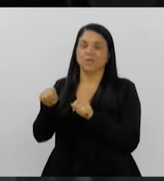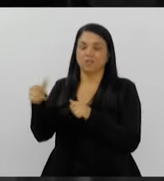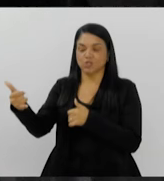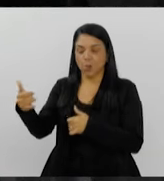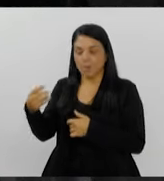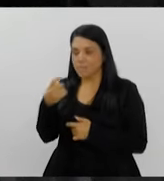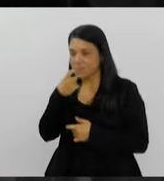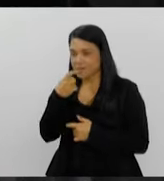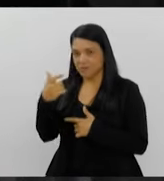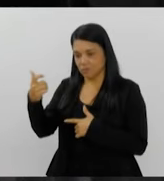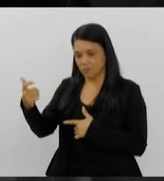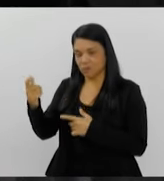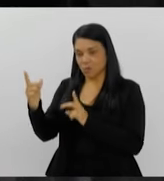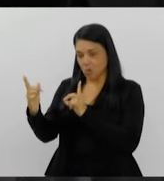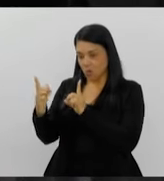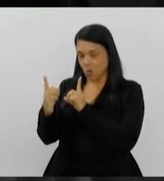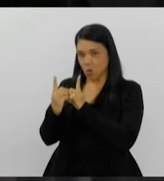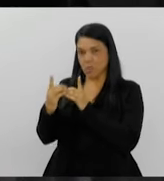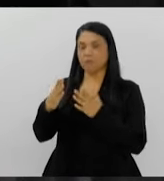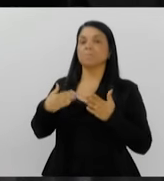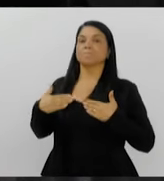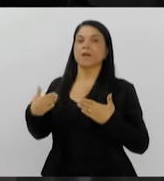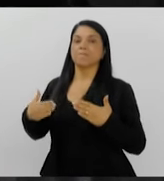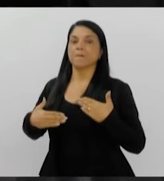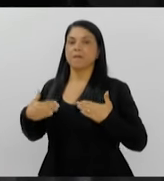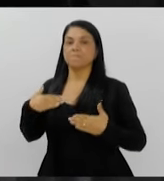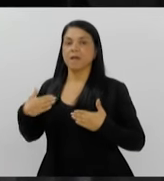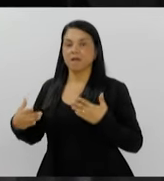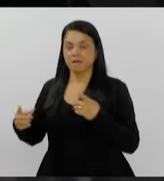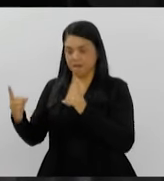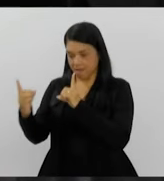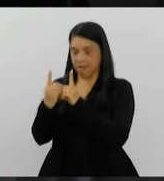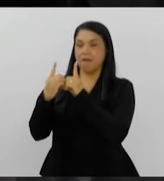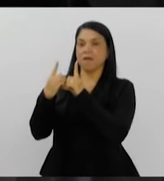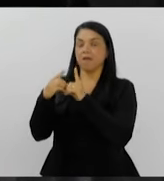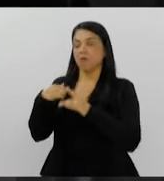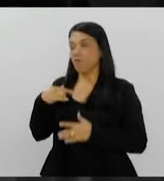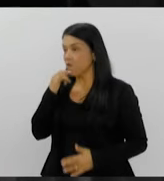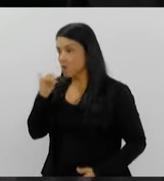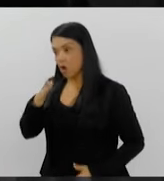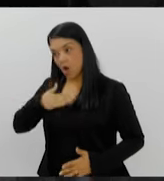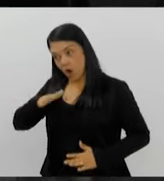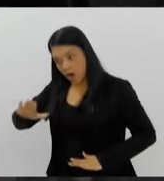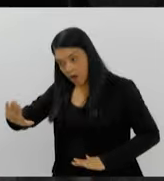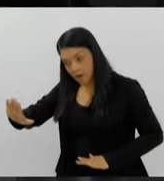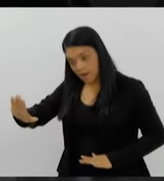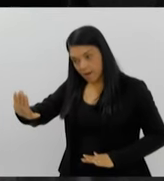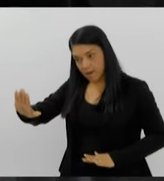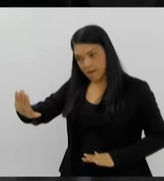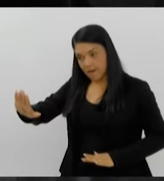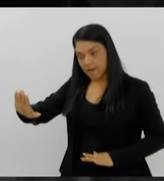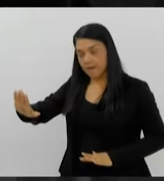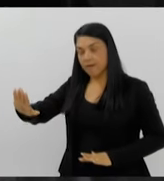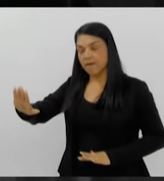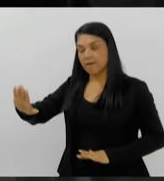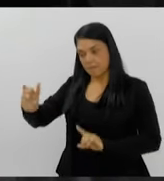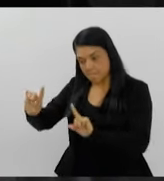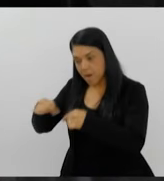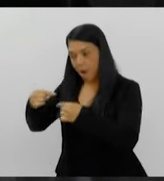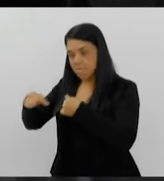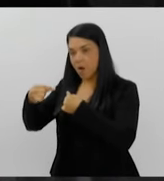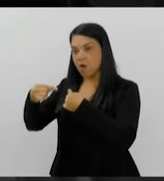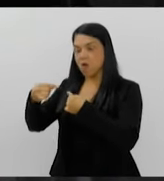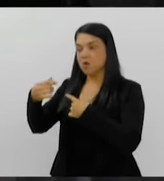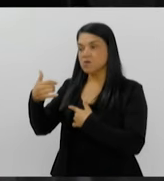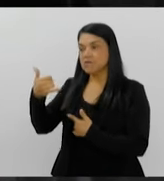perto Fez contato físico comigo e a minha primeira fala para ele falei Não encosta em mim ele promoveu o contato físico botou